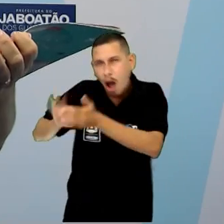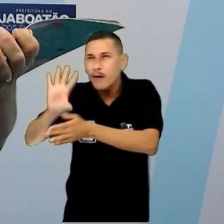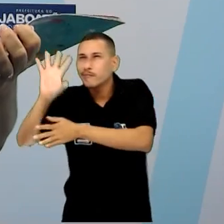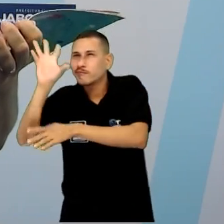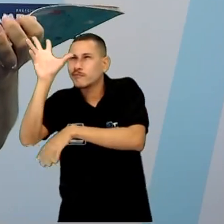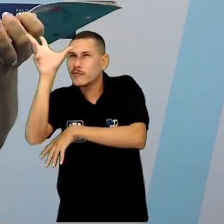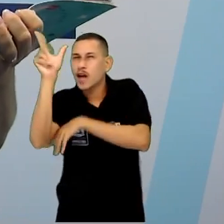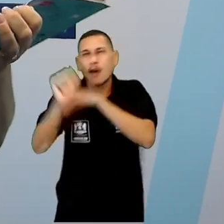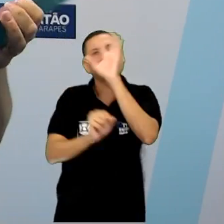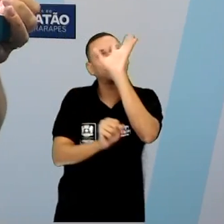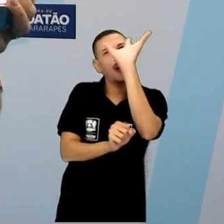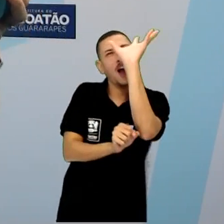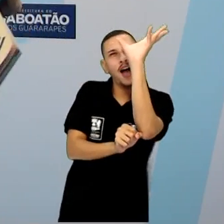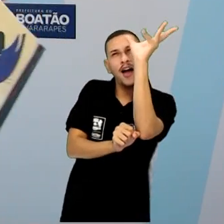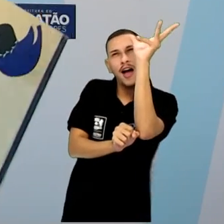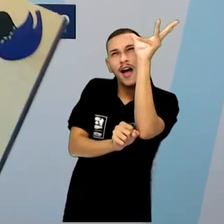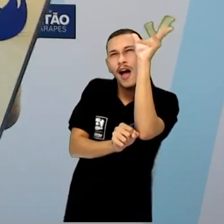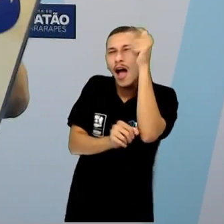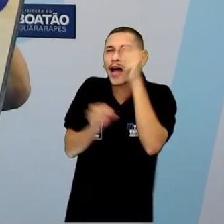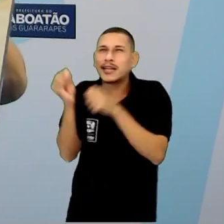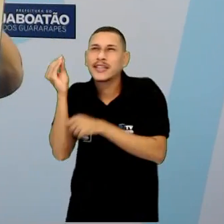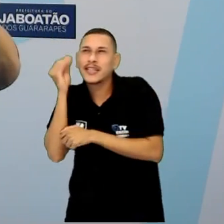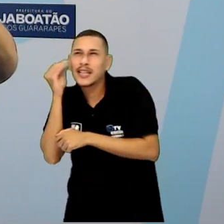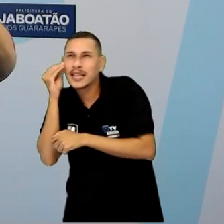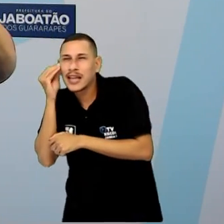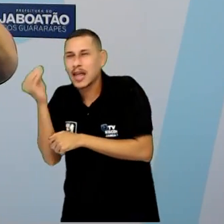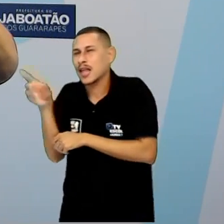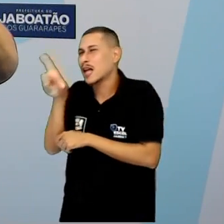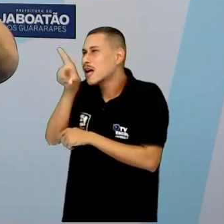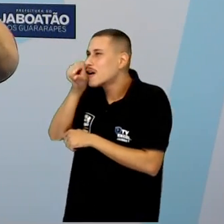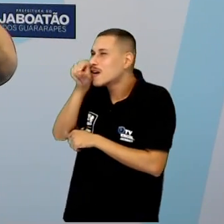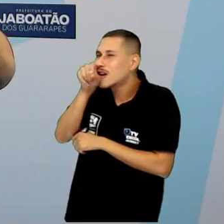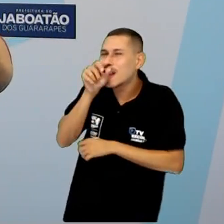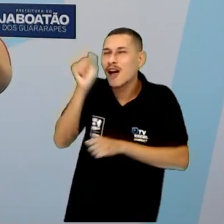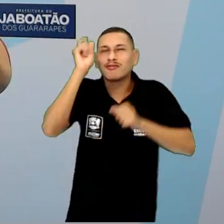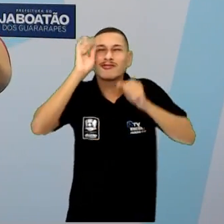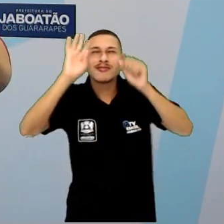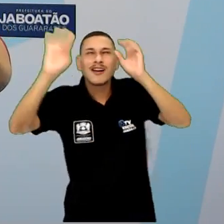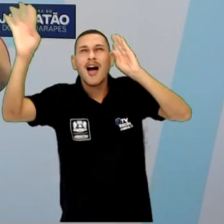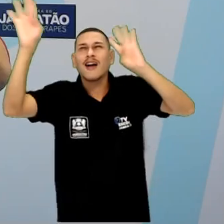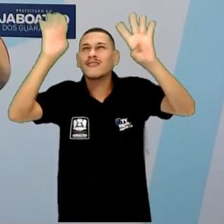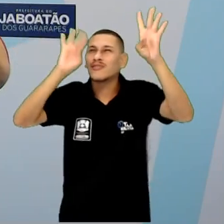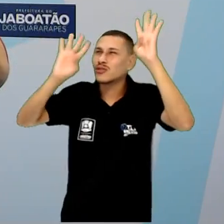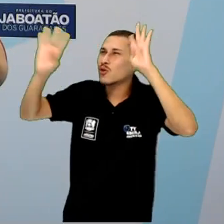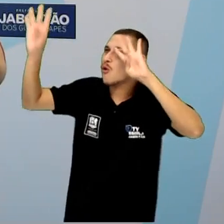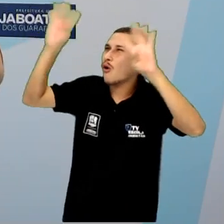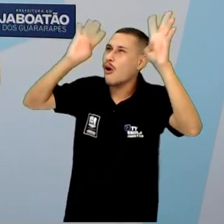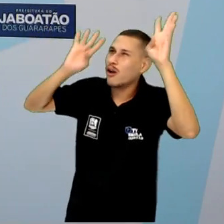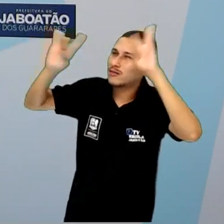árvores e ensaios, Gralhosa continuava a sonhar.